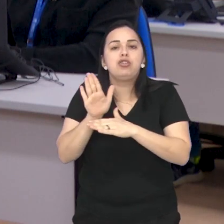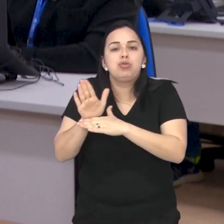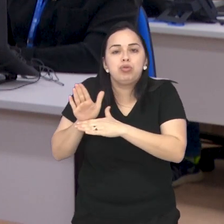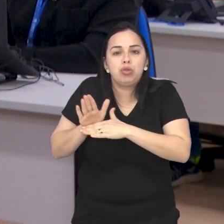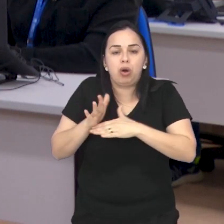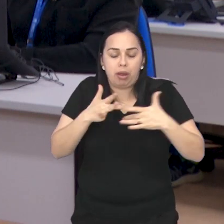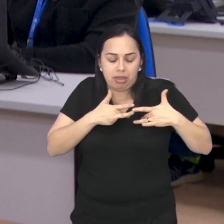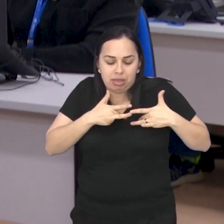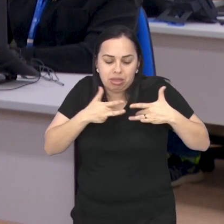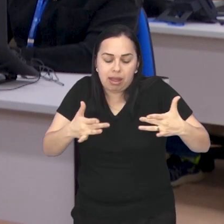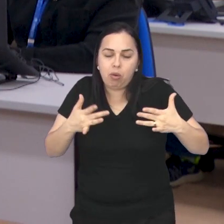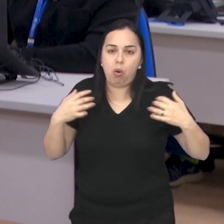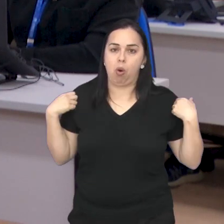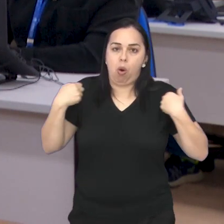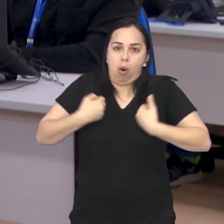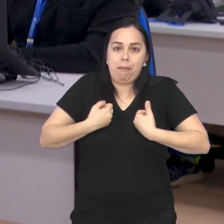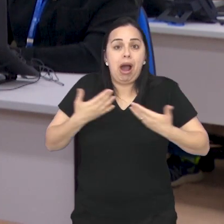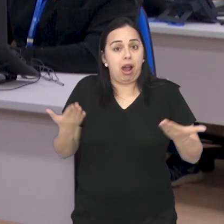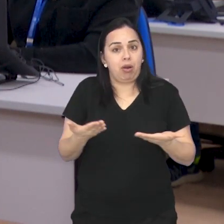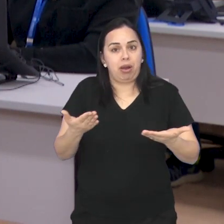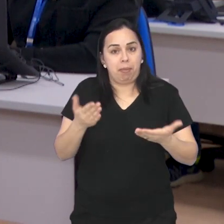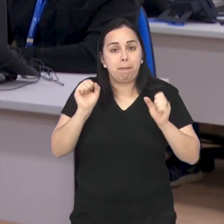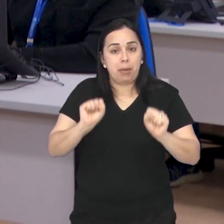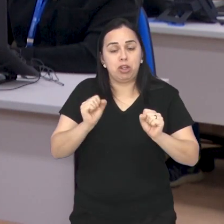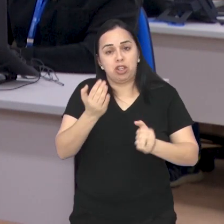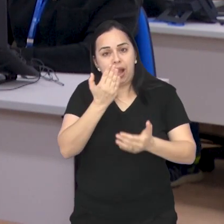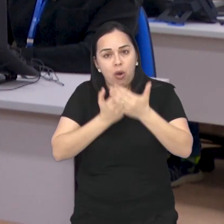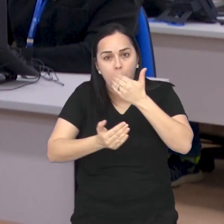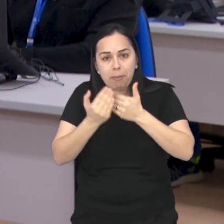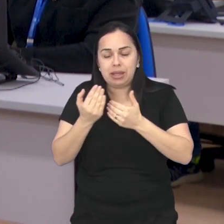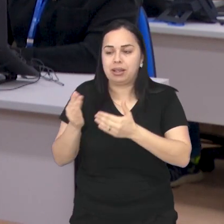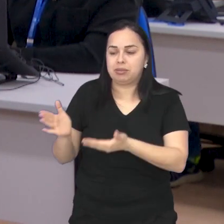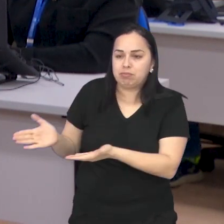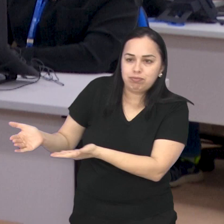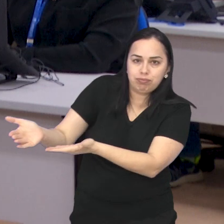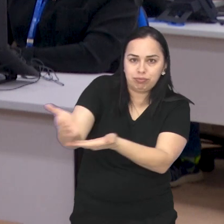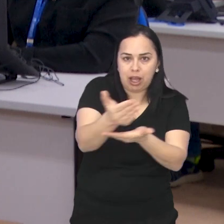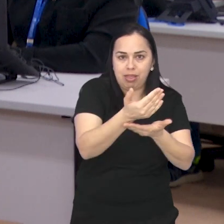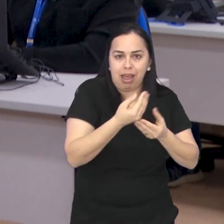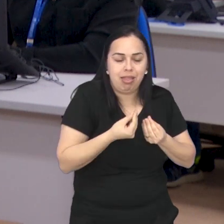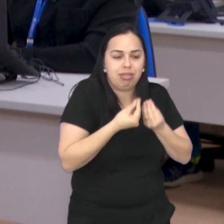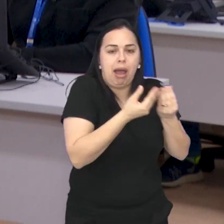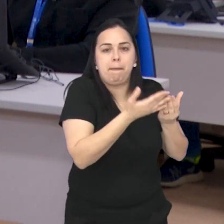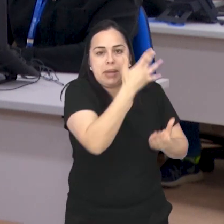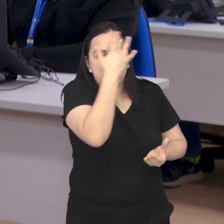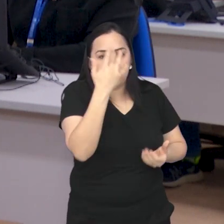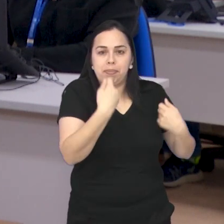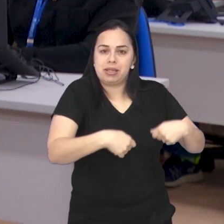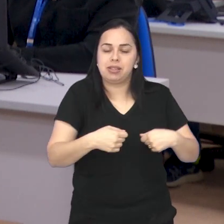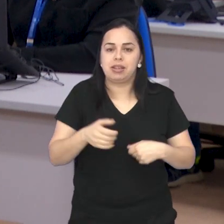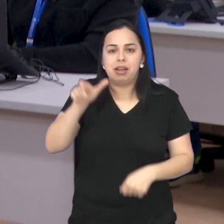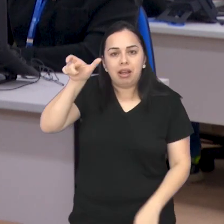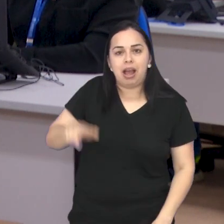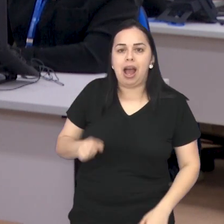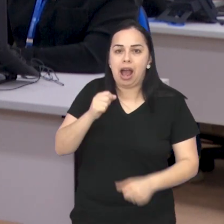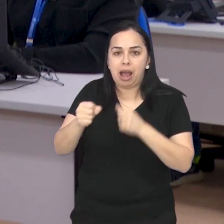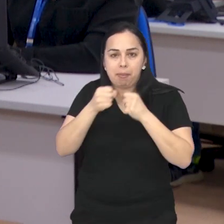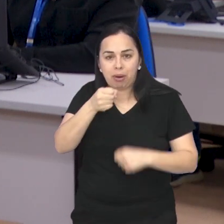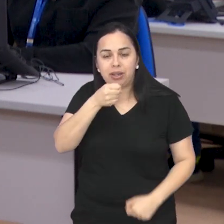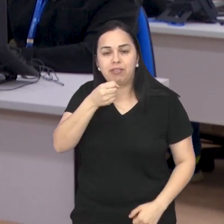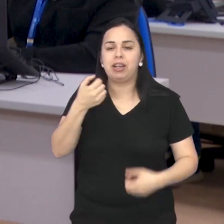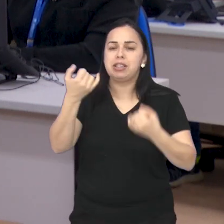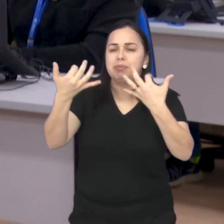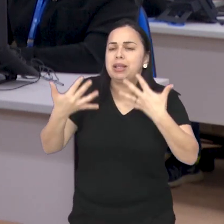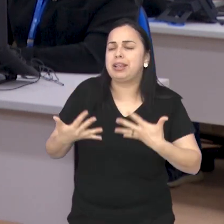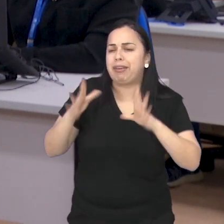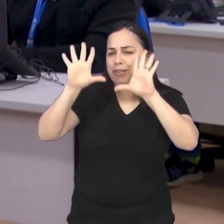agora pode também doar produtos que serão levados a quem mais precisa. Quem vai contar todos os detalhes para a gente é a Francine